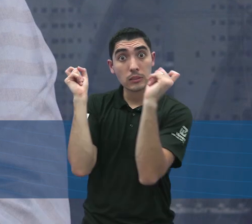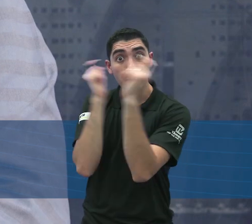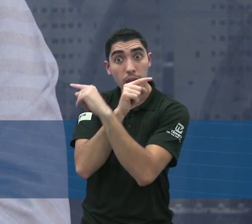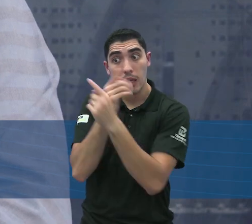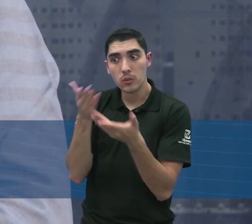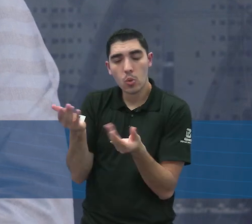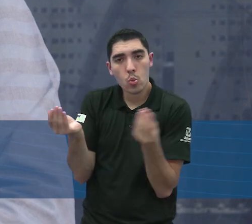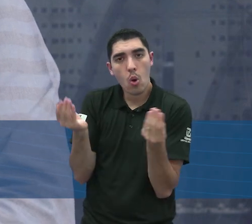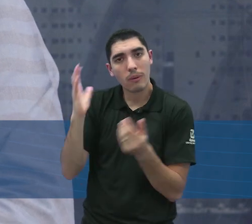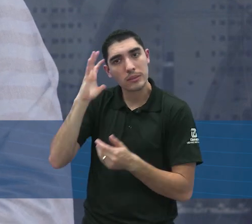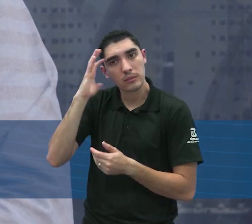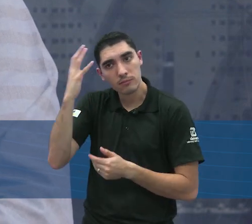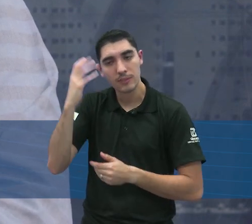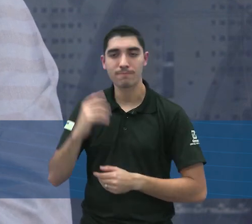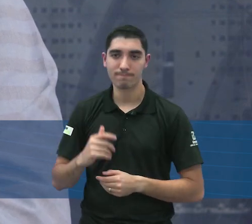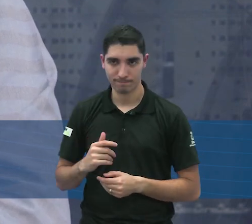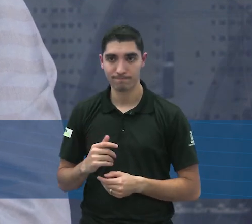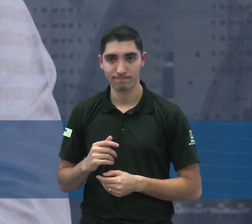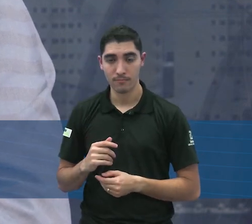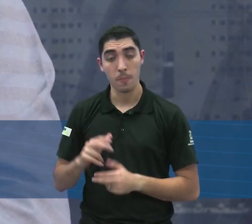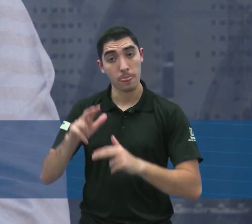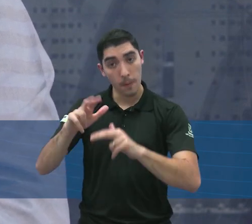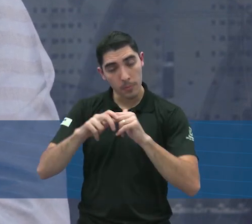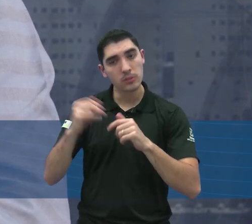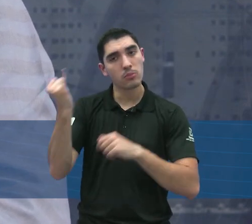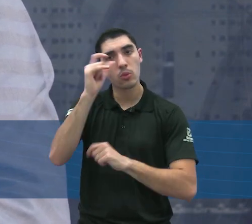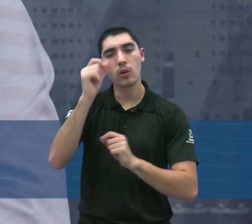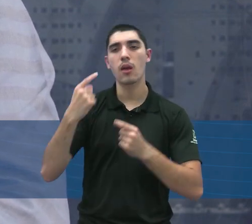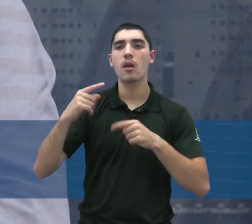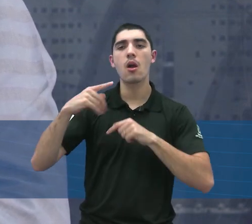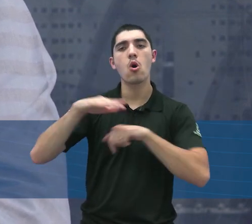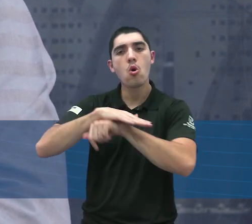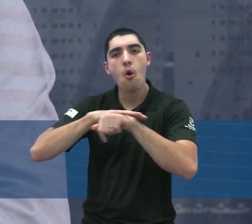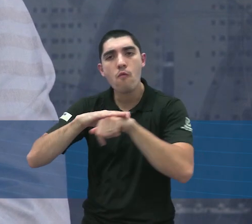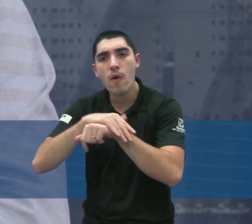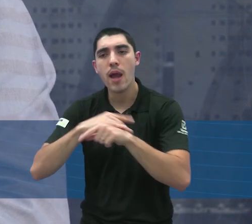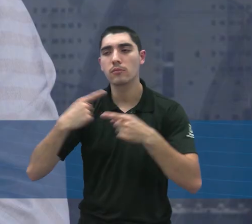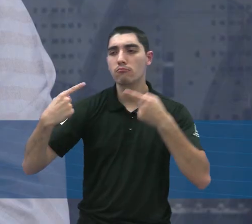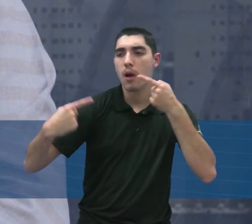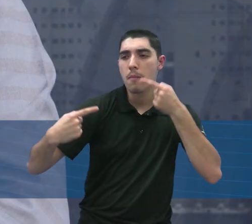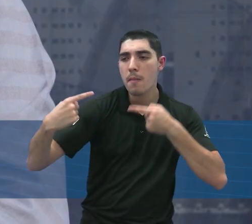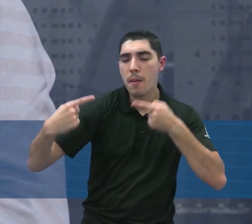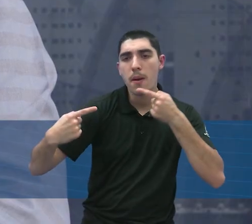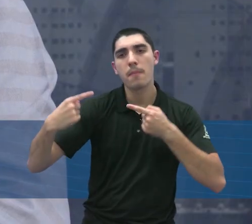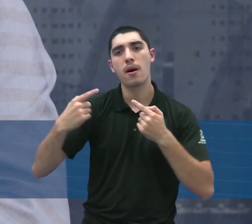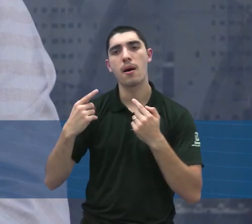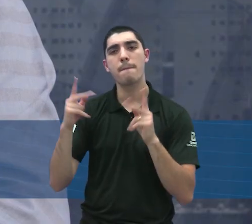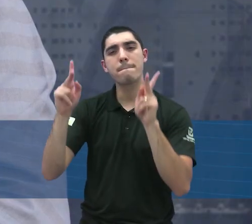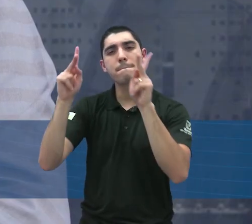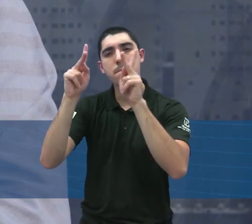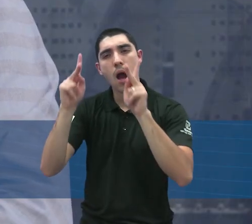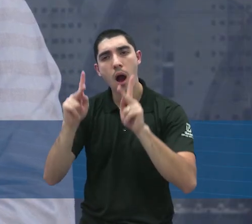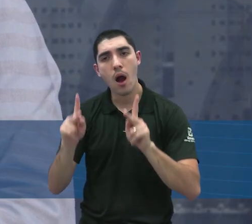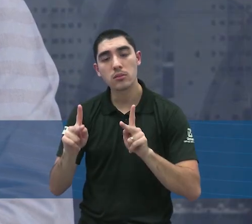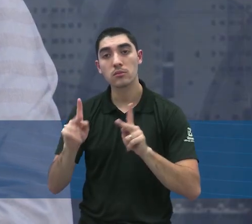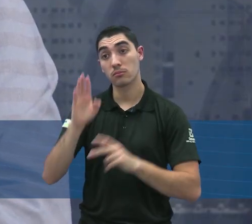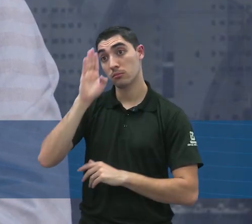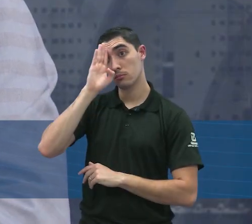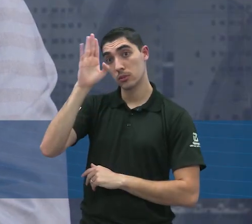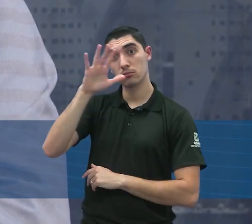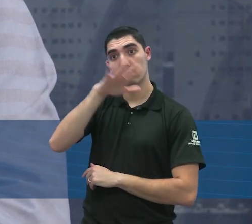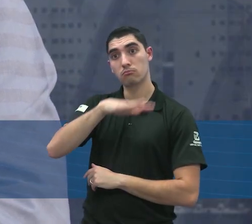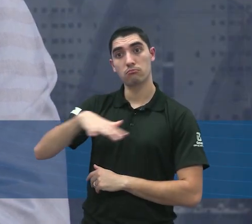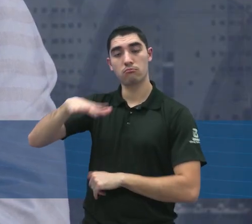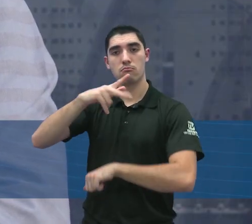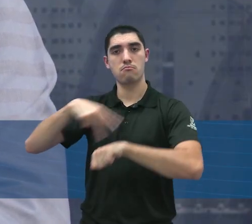dia. A ausência da busca pelo diálogo, pela cooperação, pela paz, pelos principais países que hoje estão na cena